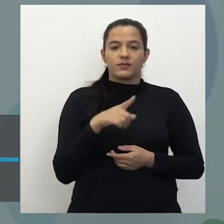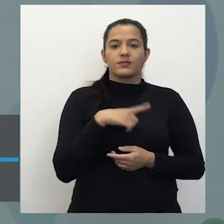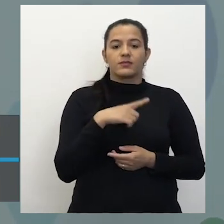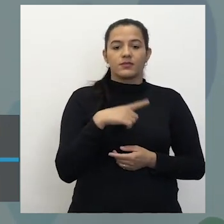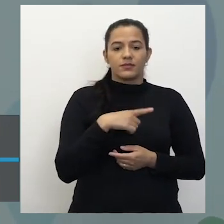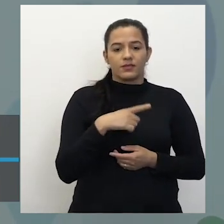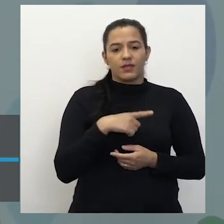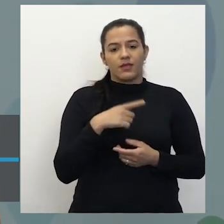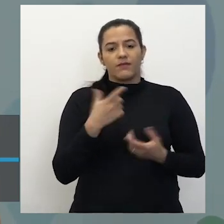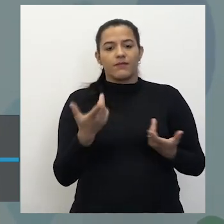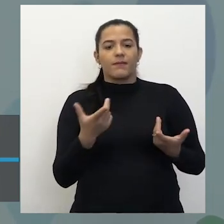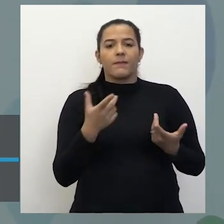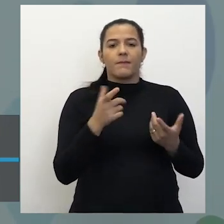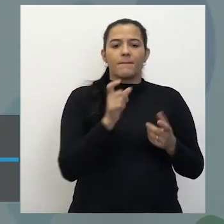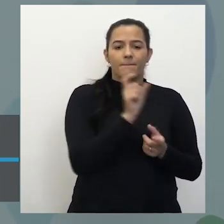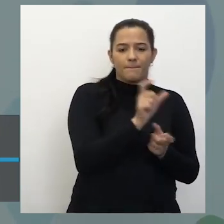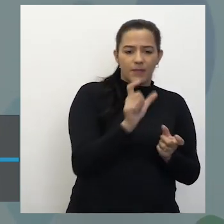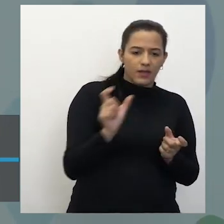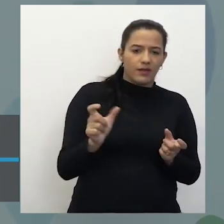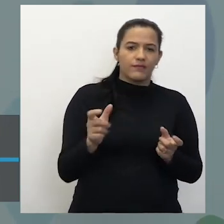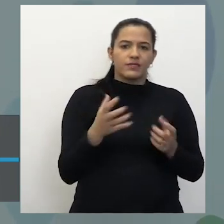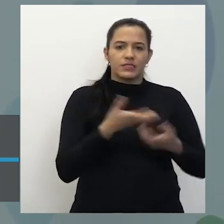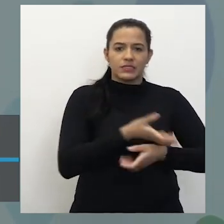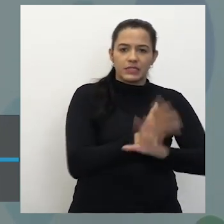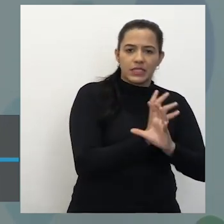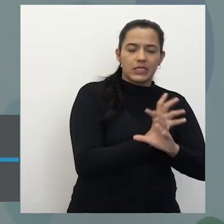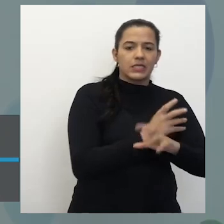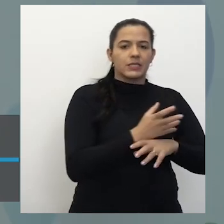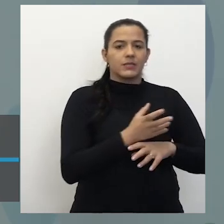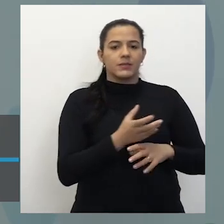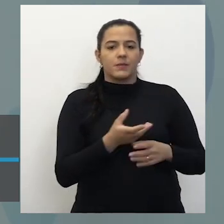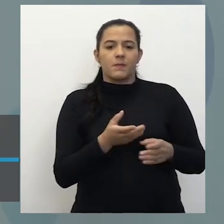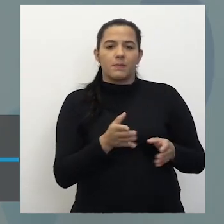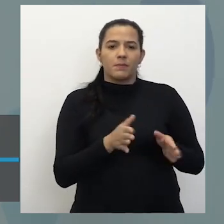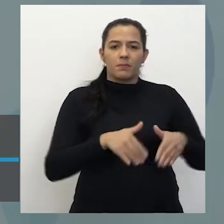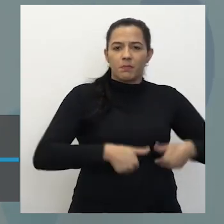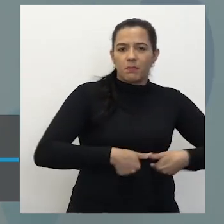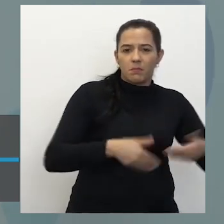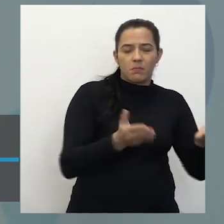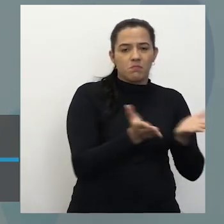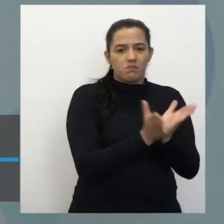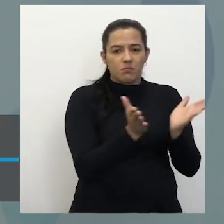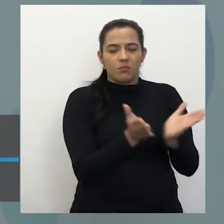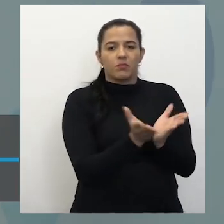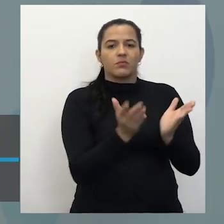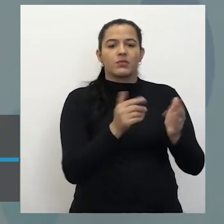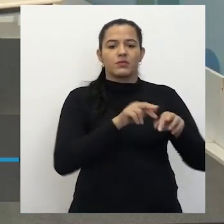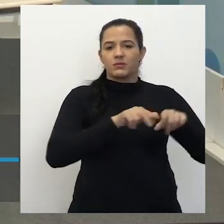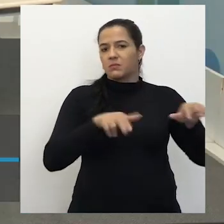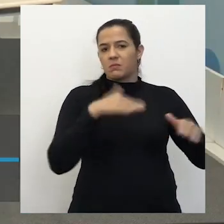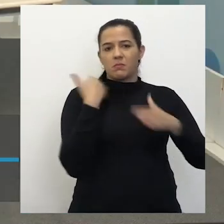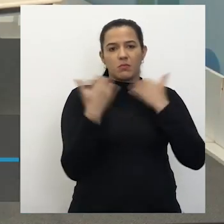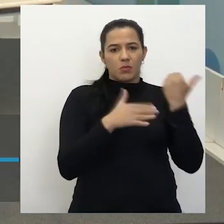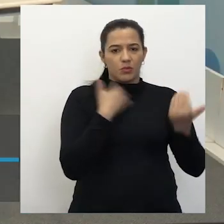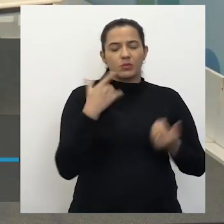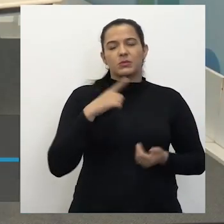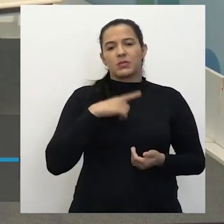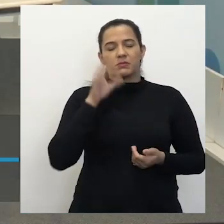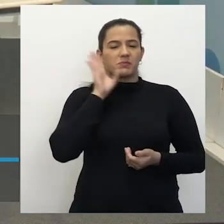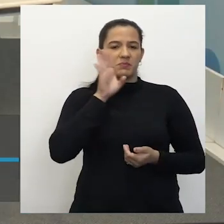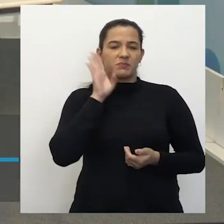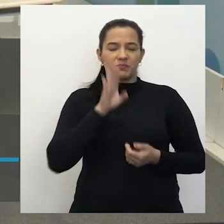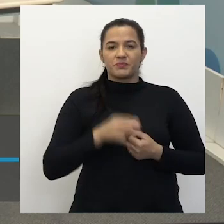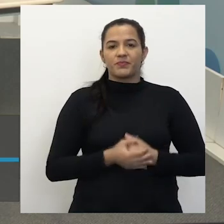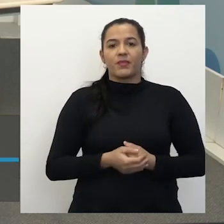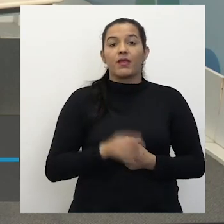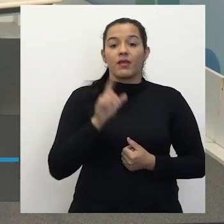seca, mulher. Miséria, morte e tal. Aí você dá uma vontade louca de ver esse filme. Nunca vi esse trailer honesto. Esse livro é muito bacana. É um trailer honesto